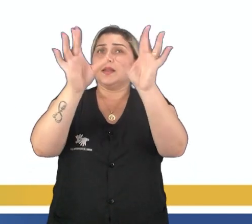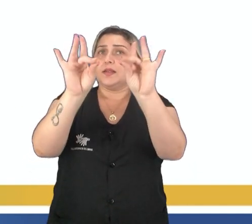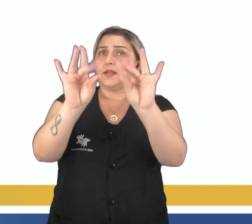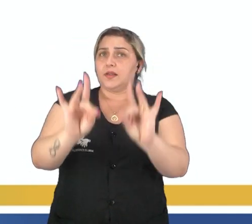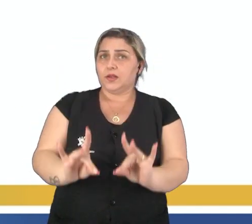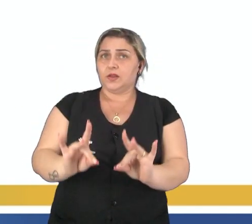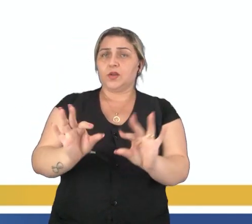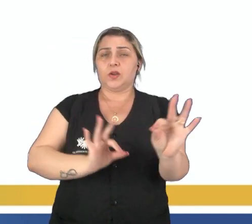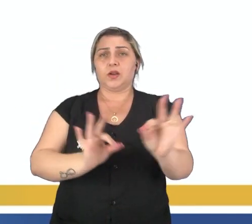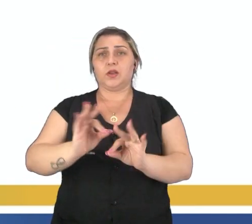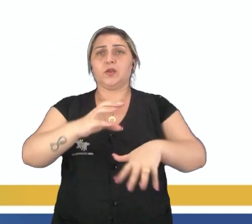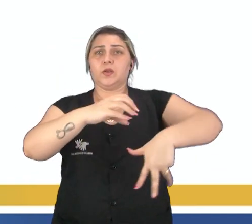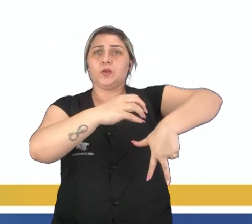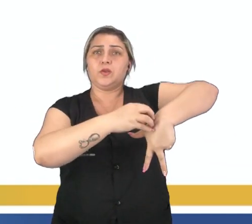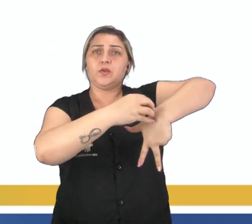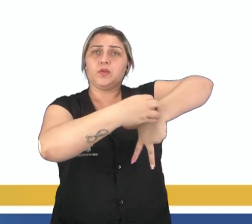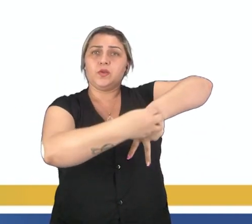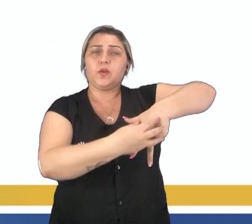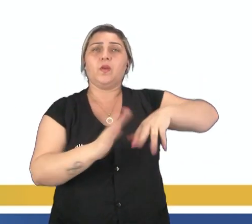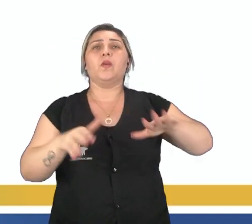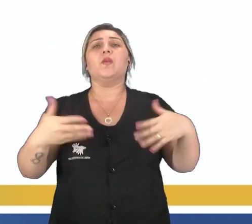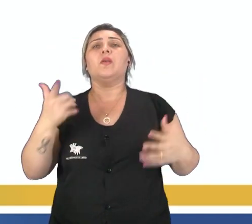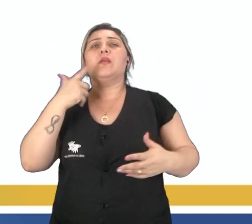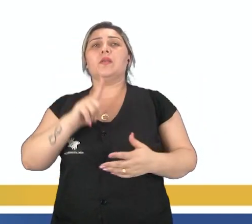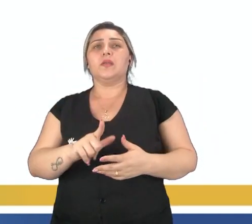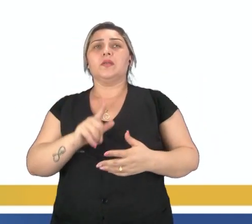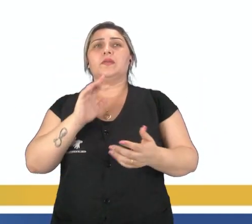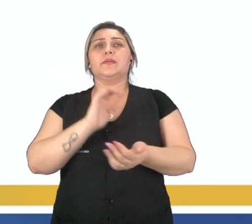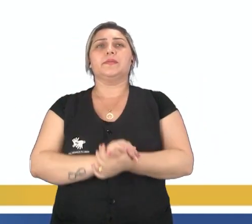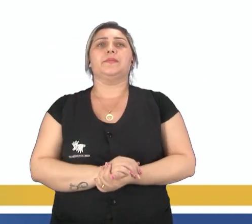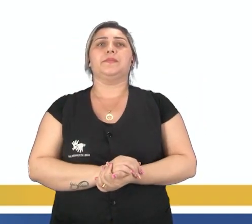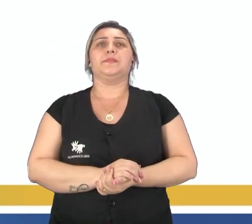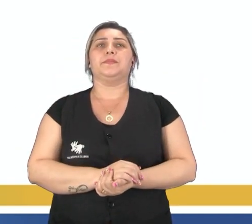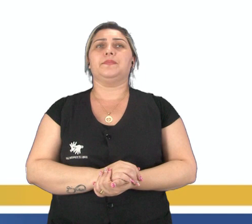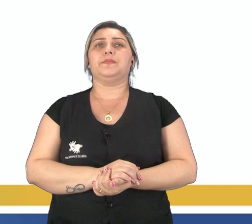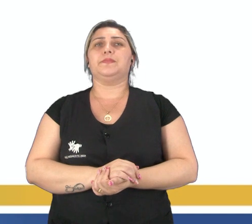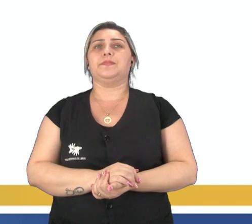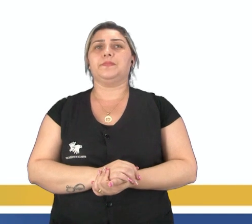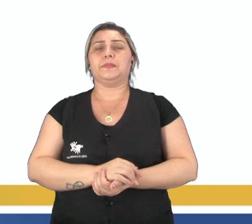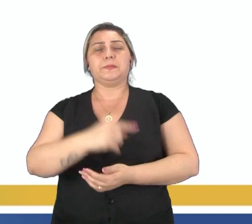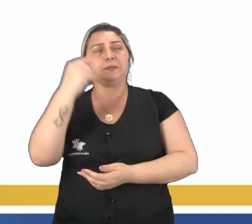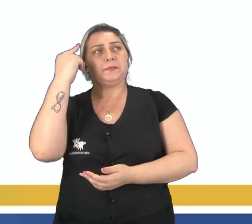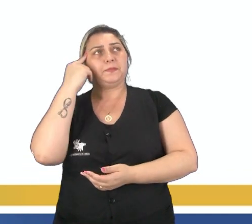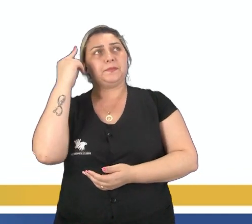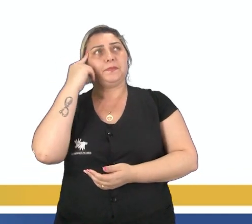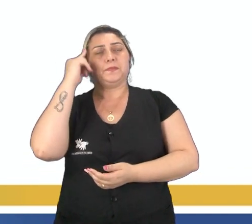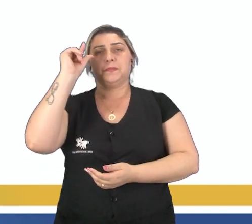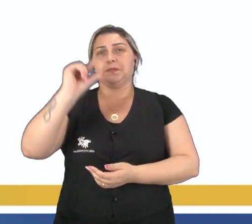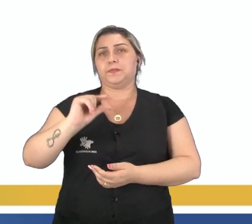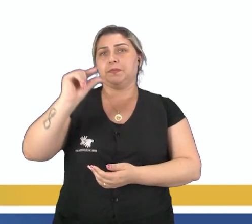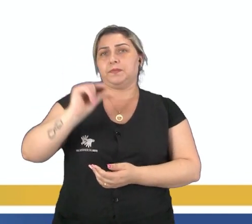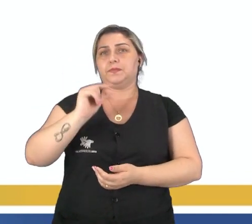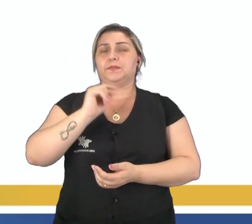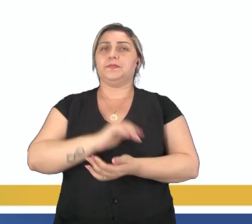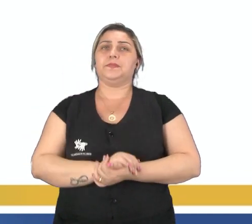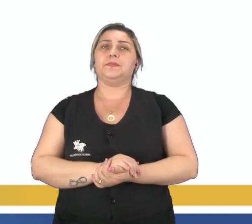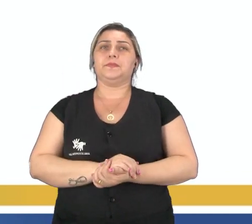descreve o nível de organização de órgão? Como é que eu posso conceituar o que seria um órgão? Pensem aí um pouquinho.